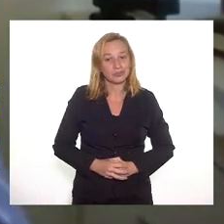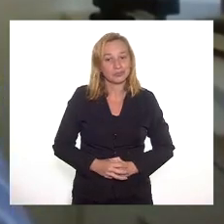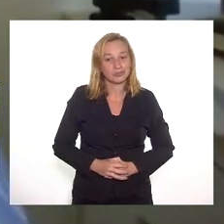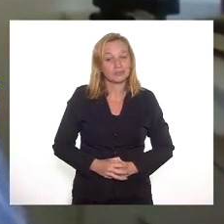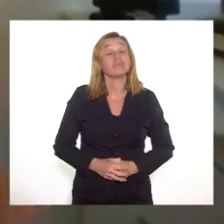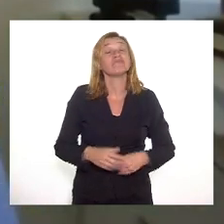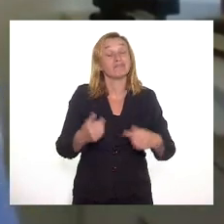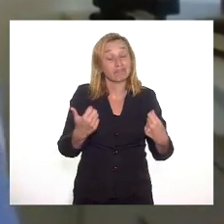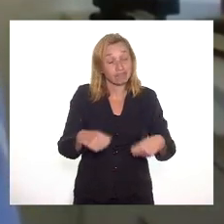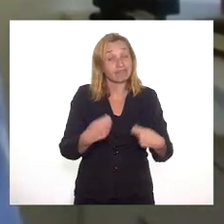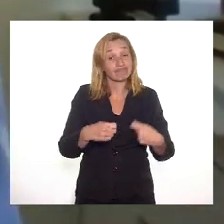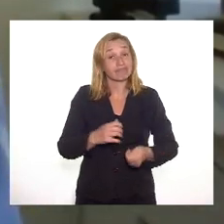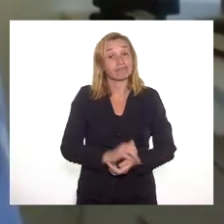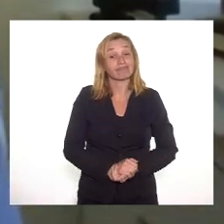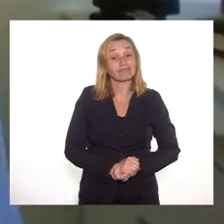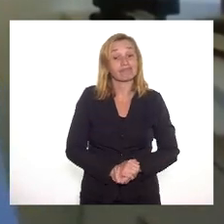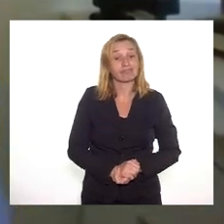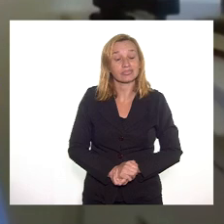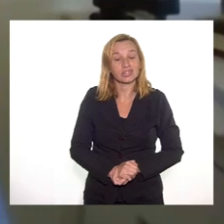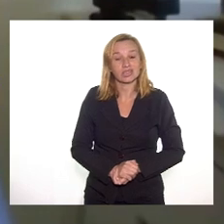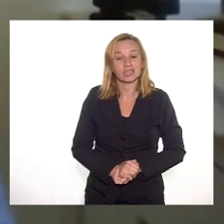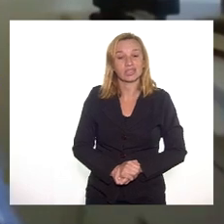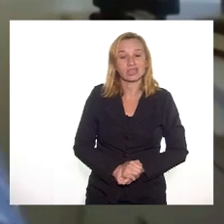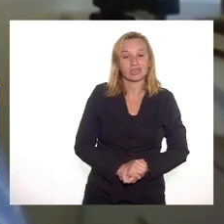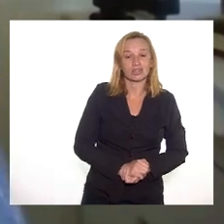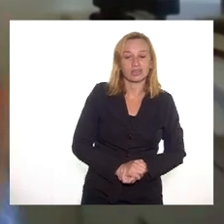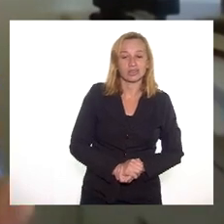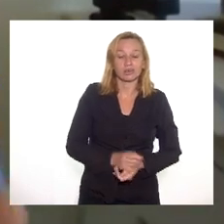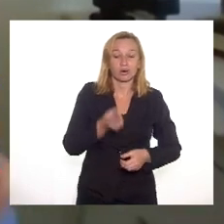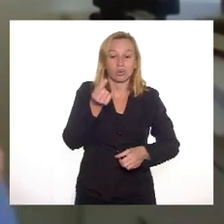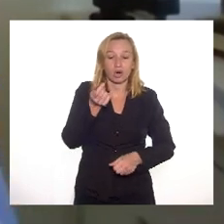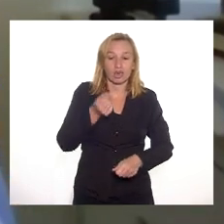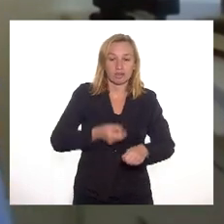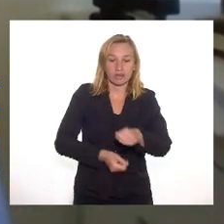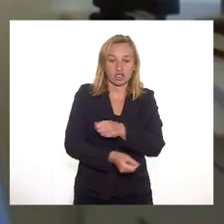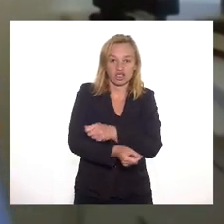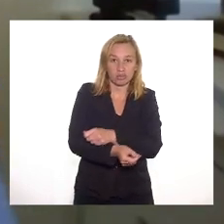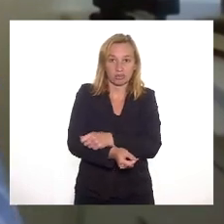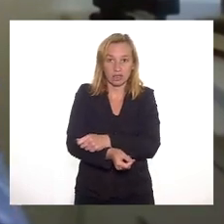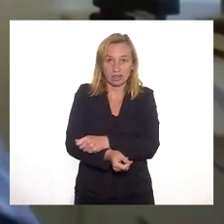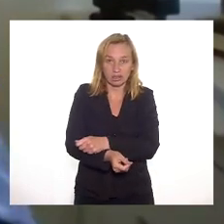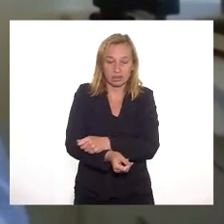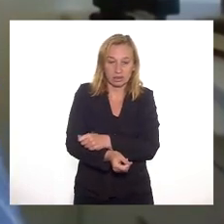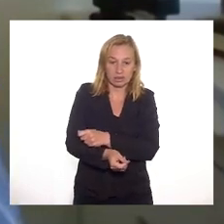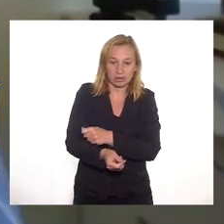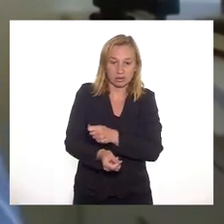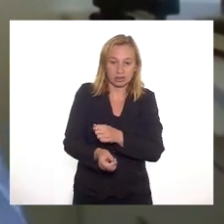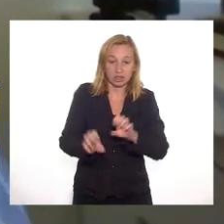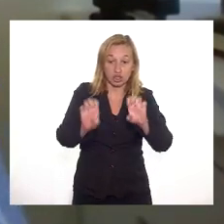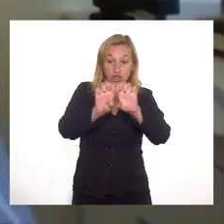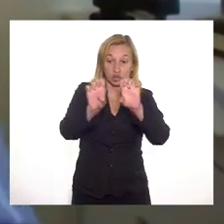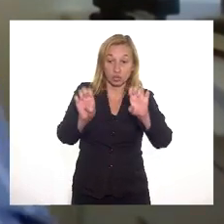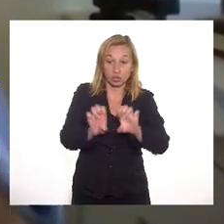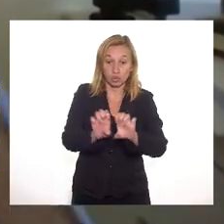é necessário que os investimentos sejam investimentos